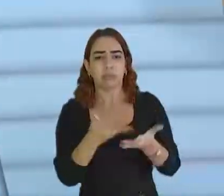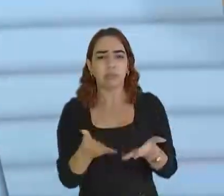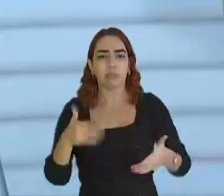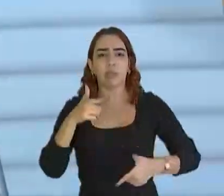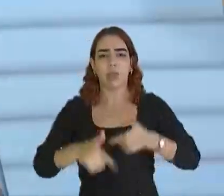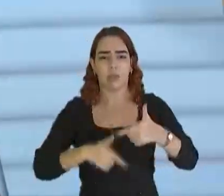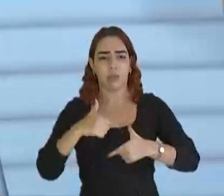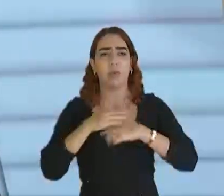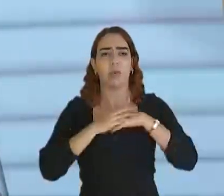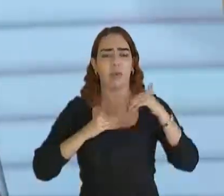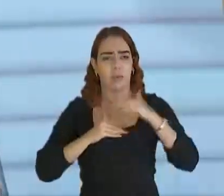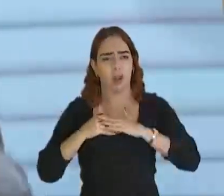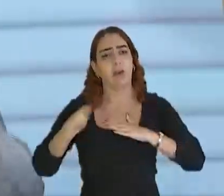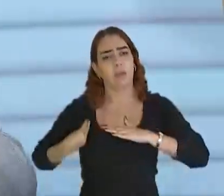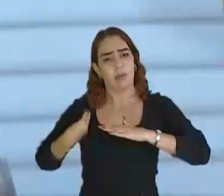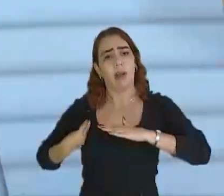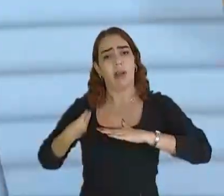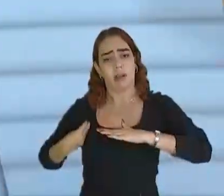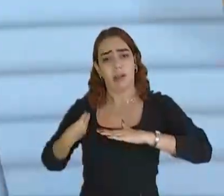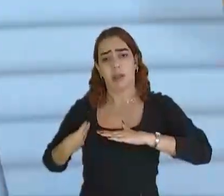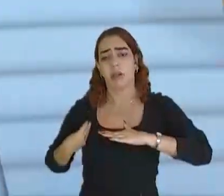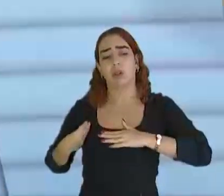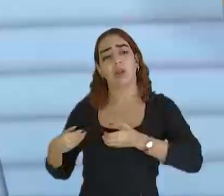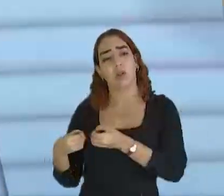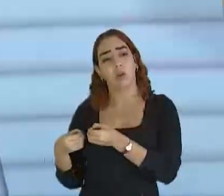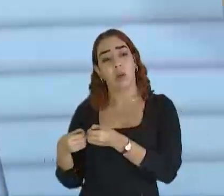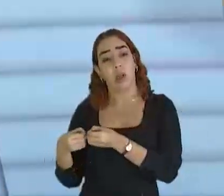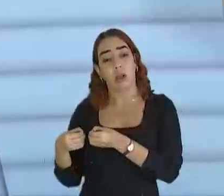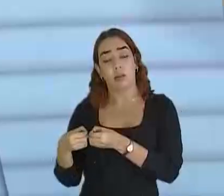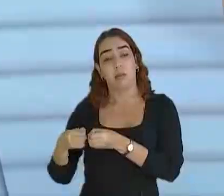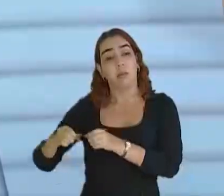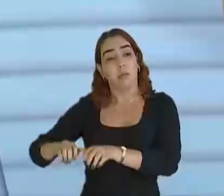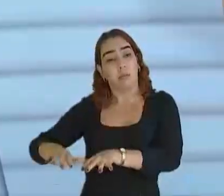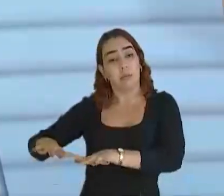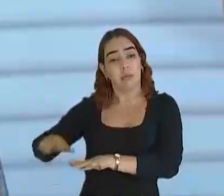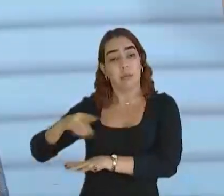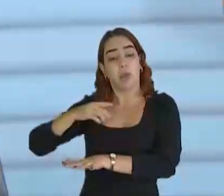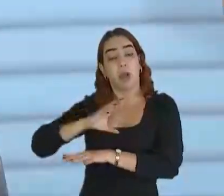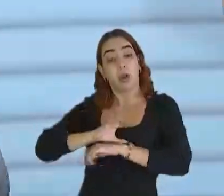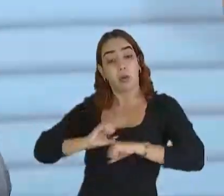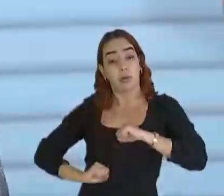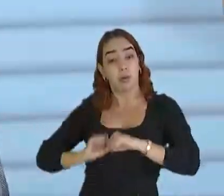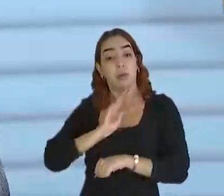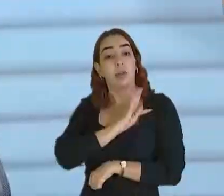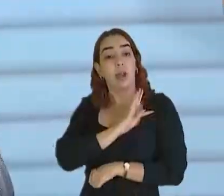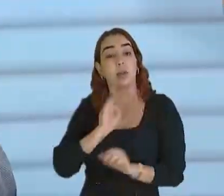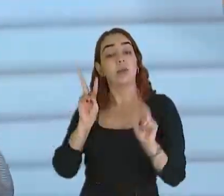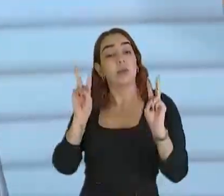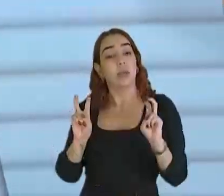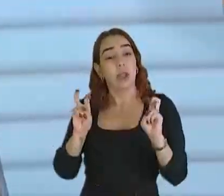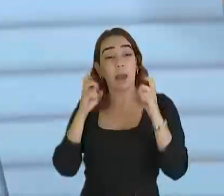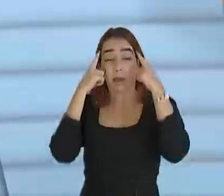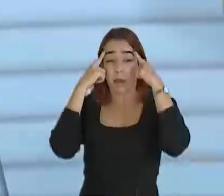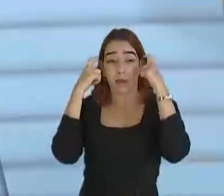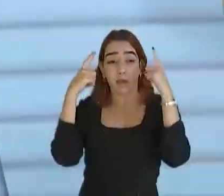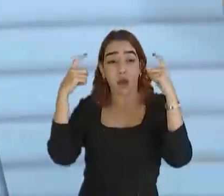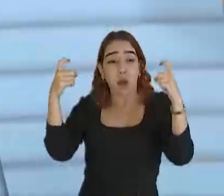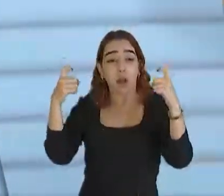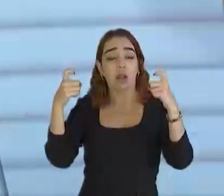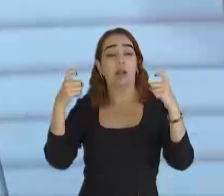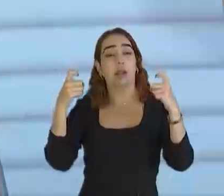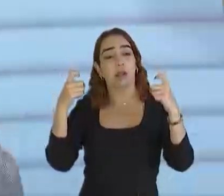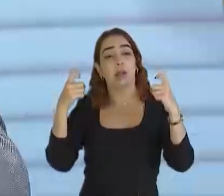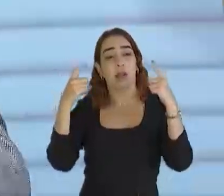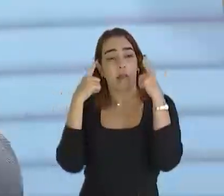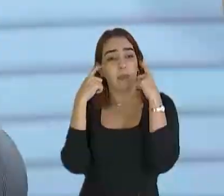Houve pânico, eu estava do lado do plenário, né, estava ali no complexo das comissões falando de prevenção à violência. Esse é um tema, né,